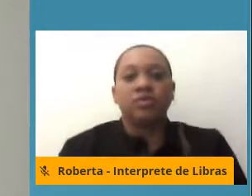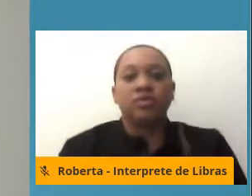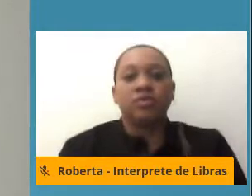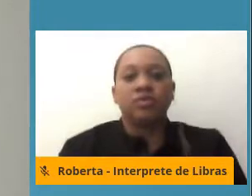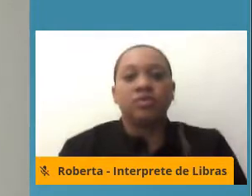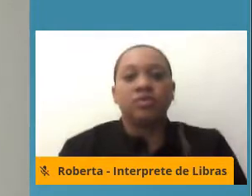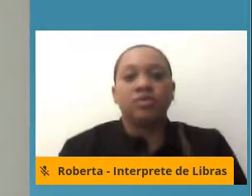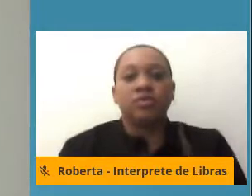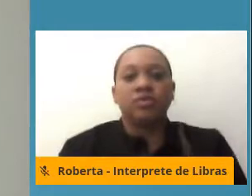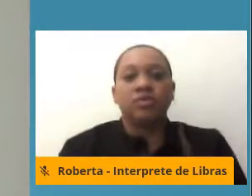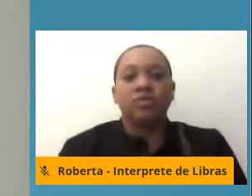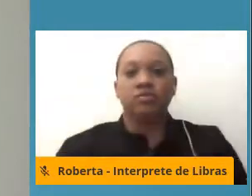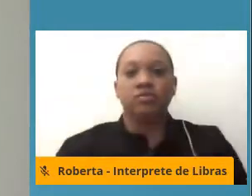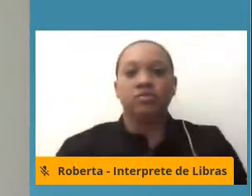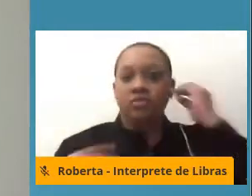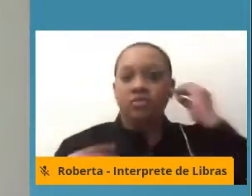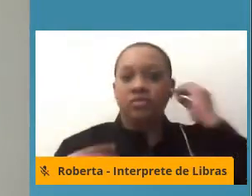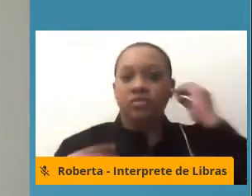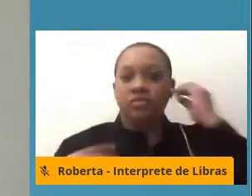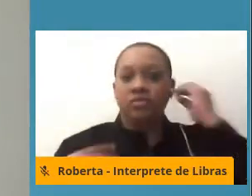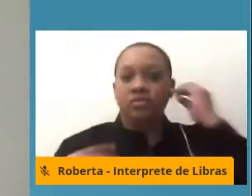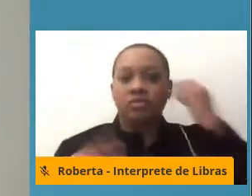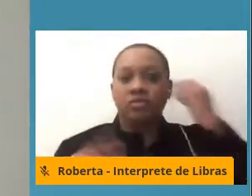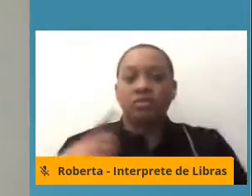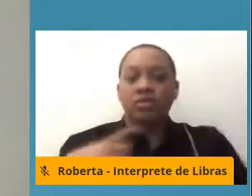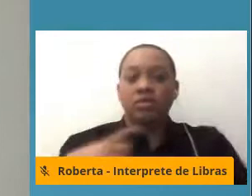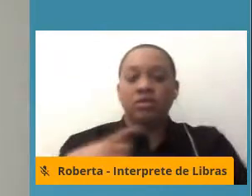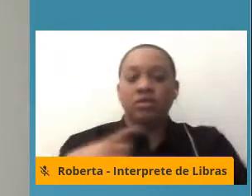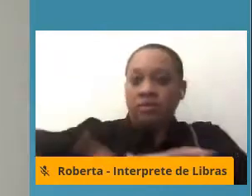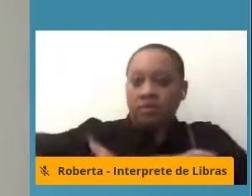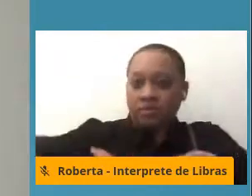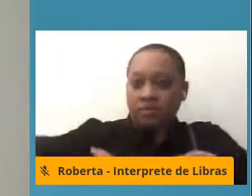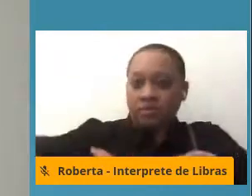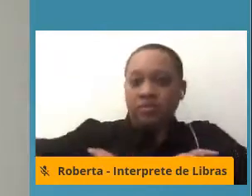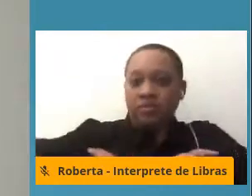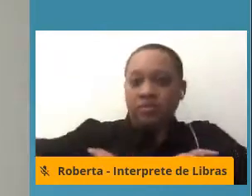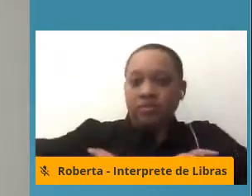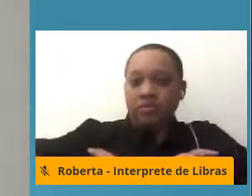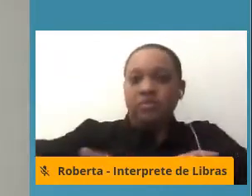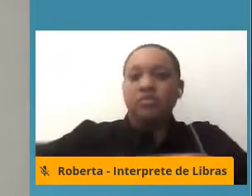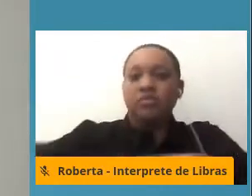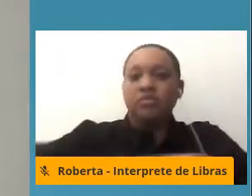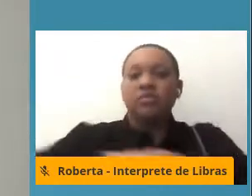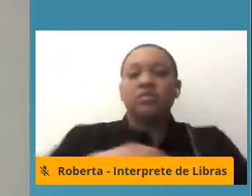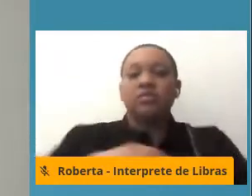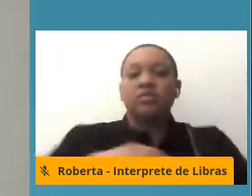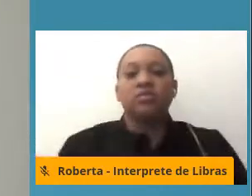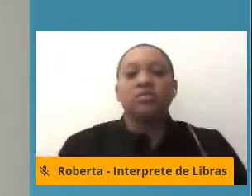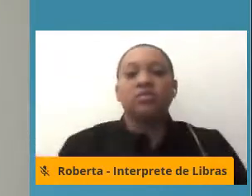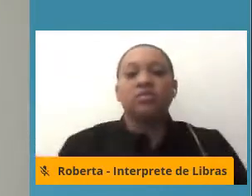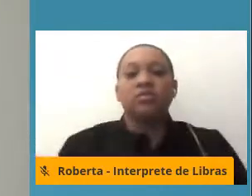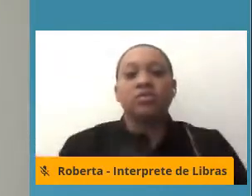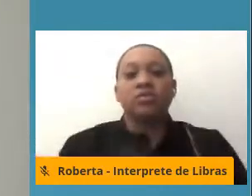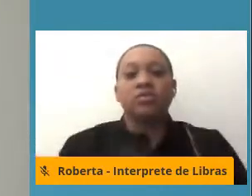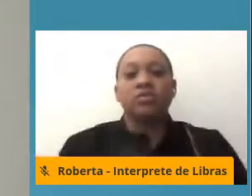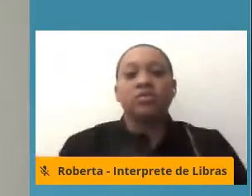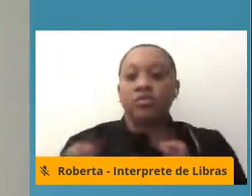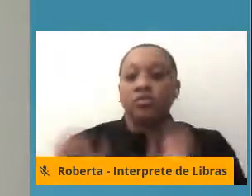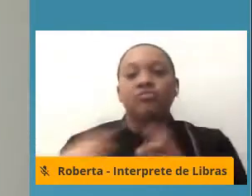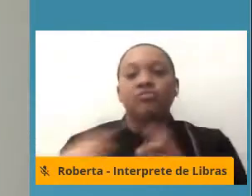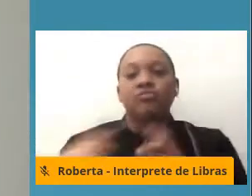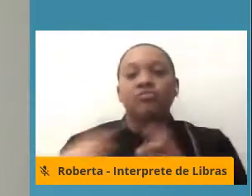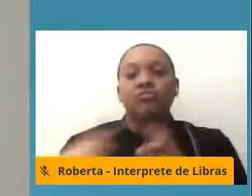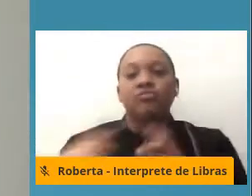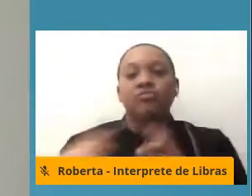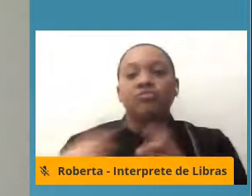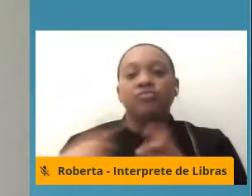nosso evento, que receberiam o nosso evento. E eles continuaram com a parceria, quiseram continuar a parceria mesmo na versão online. E